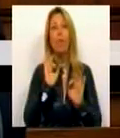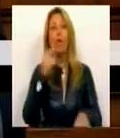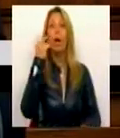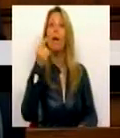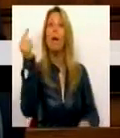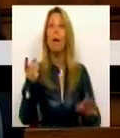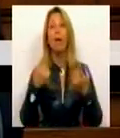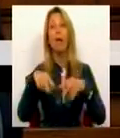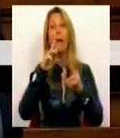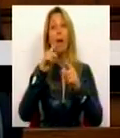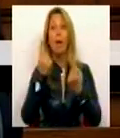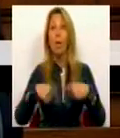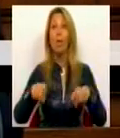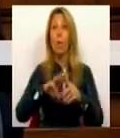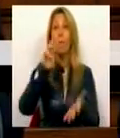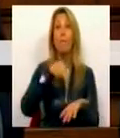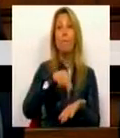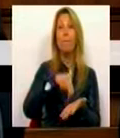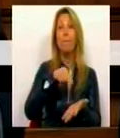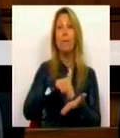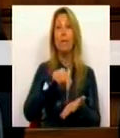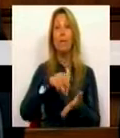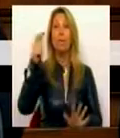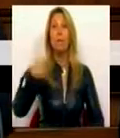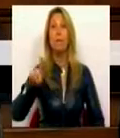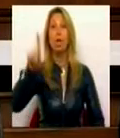meeting, com a presença do presidente norte-americano,